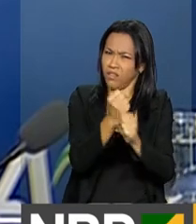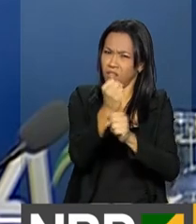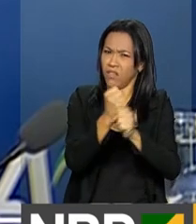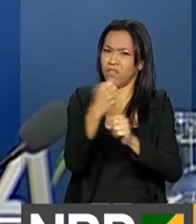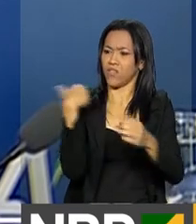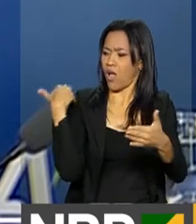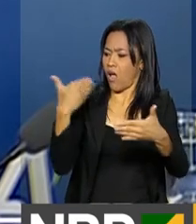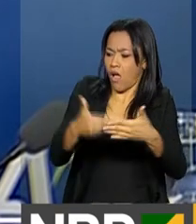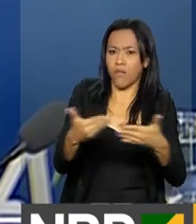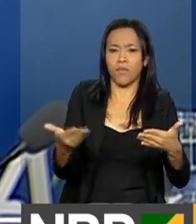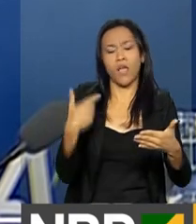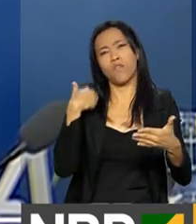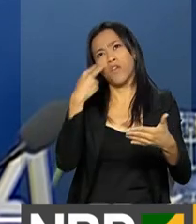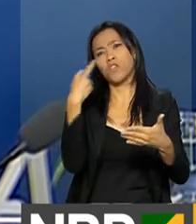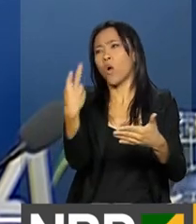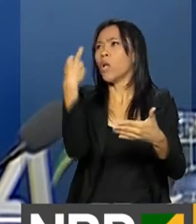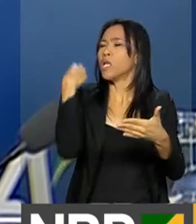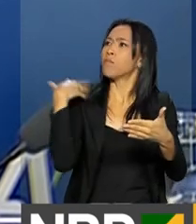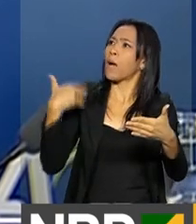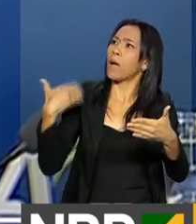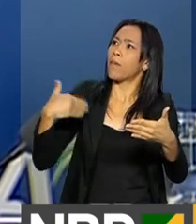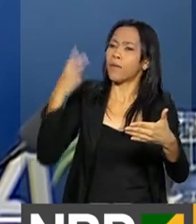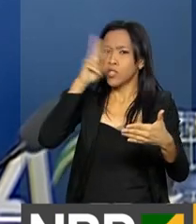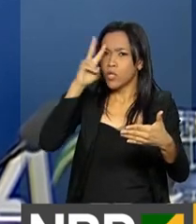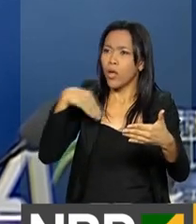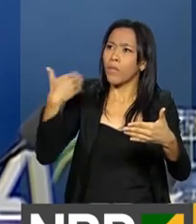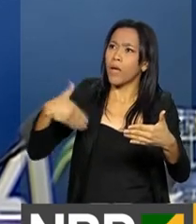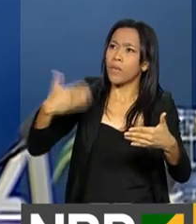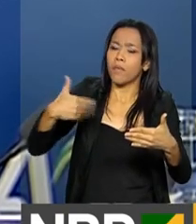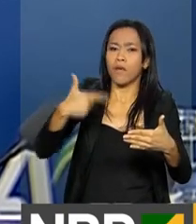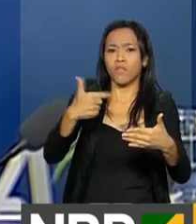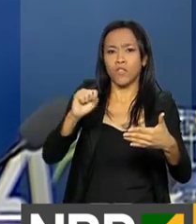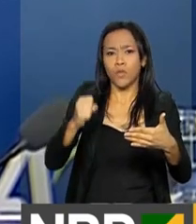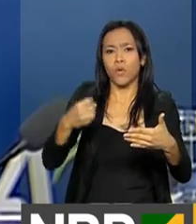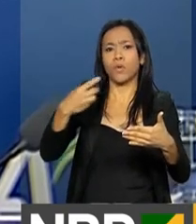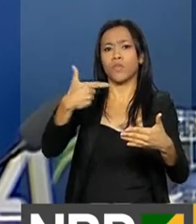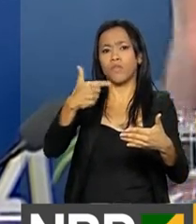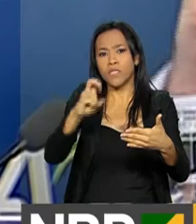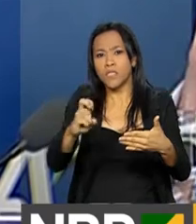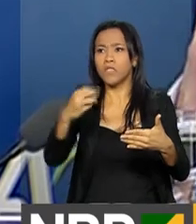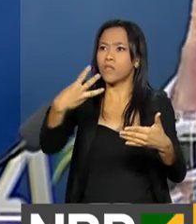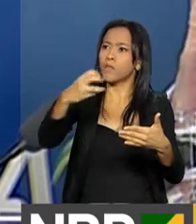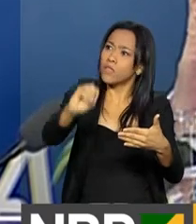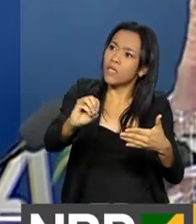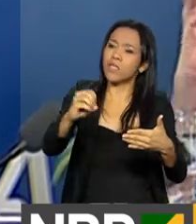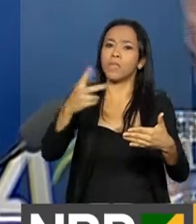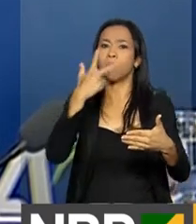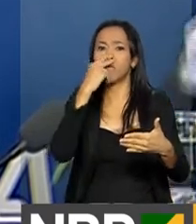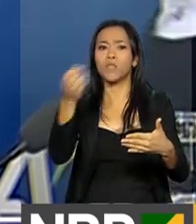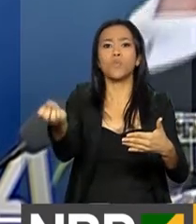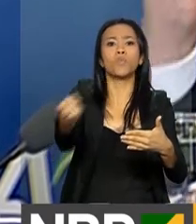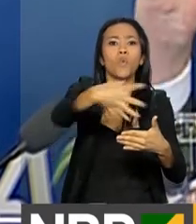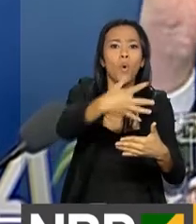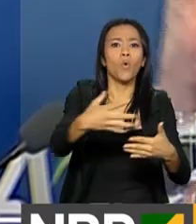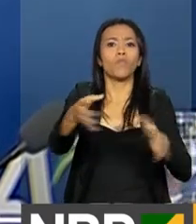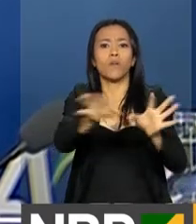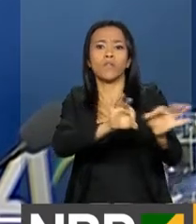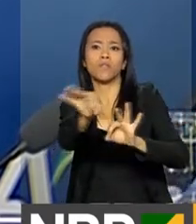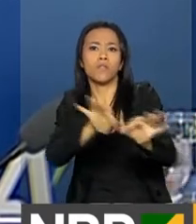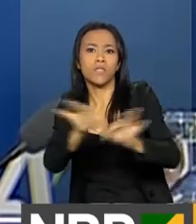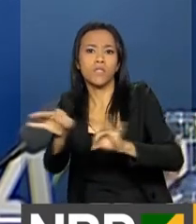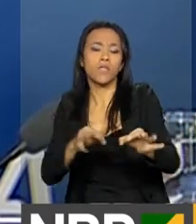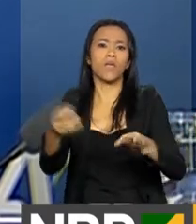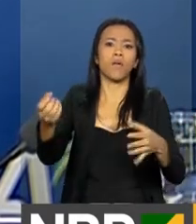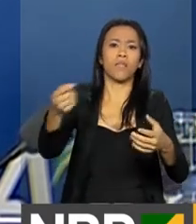o nosso destino histórico, né? A cada 28, 25, 30 anos, precisa um novo Estado. E daí vem um novo movimento,